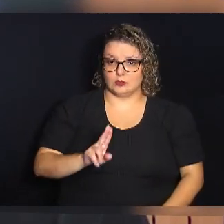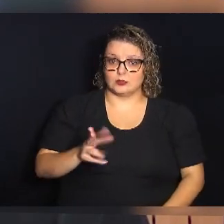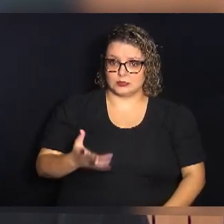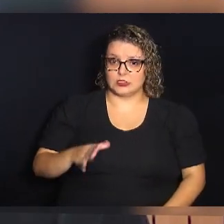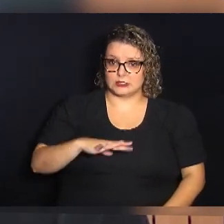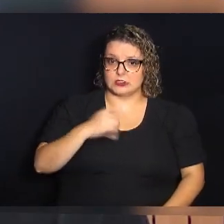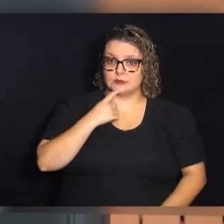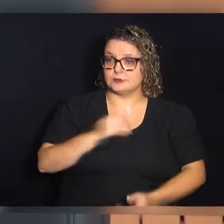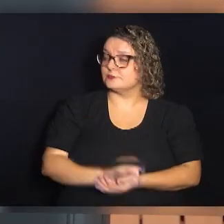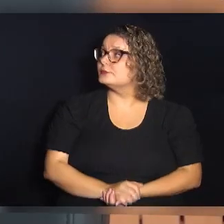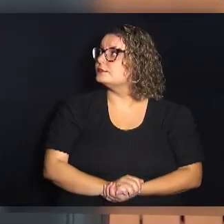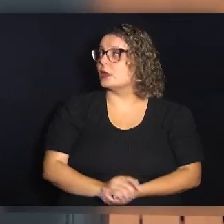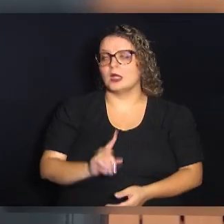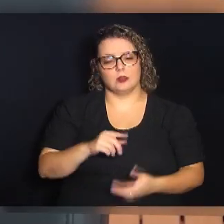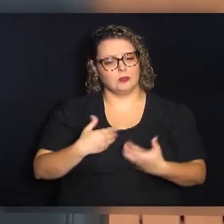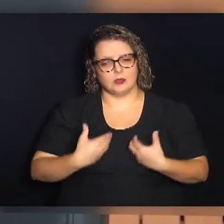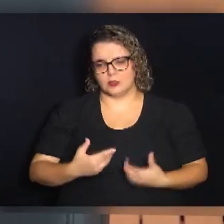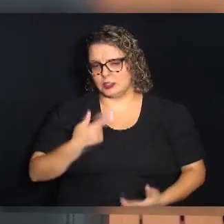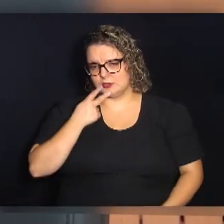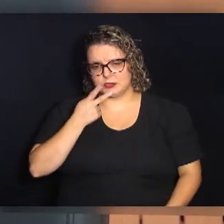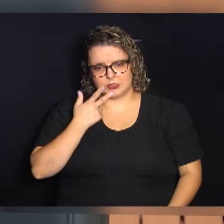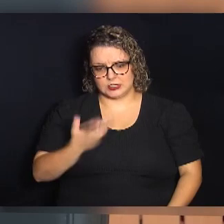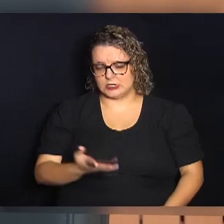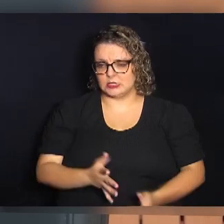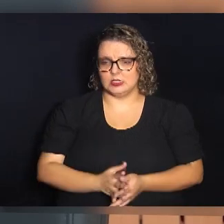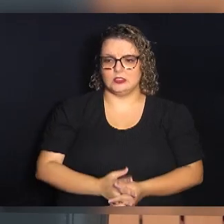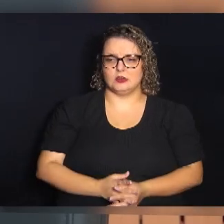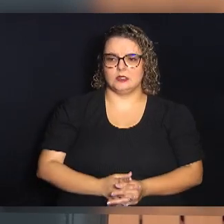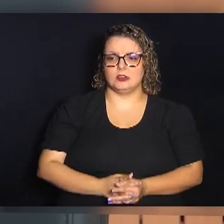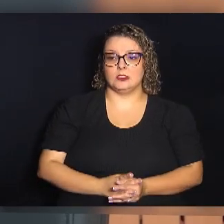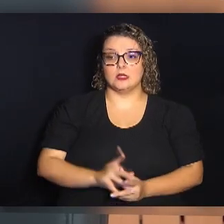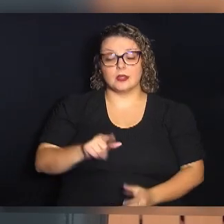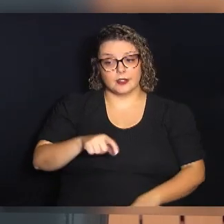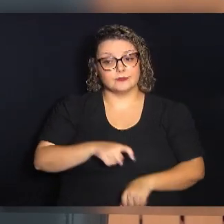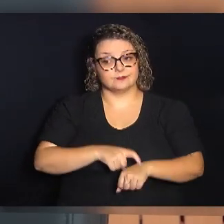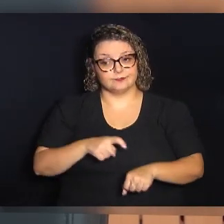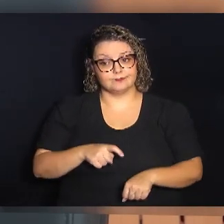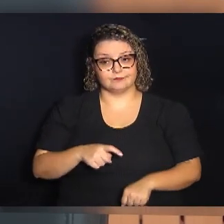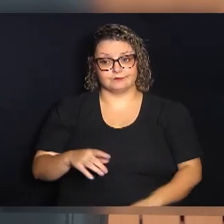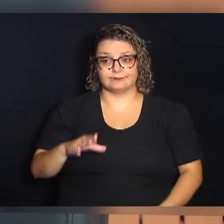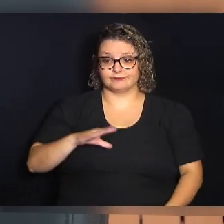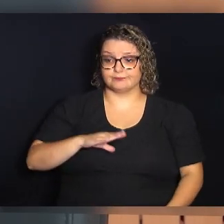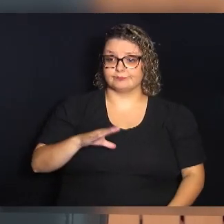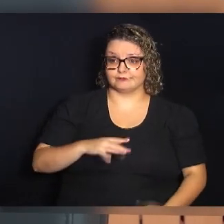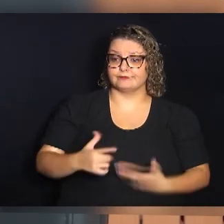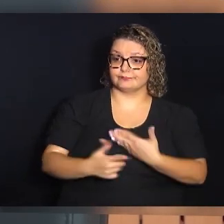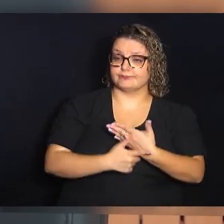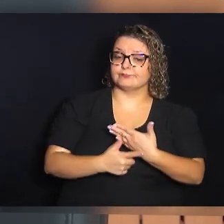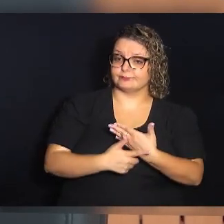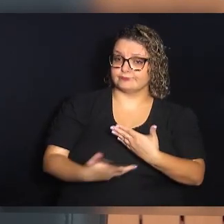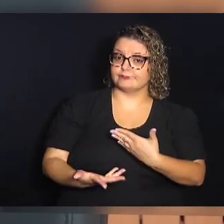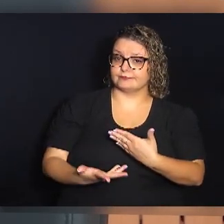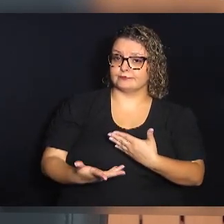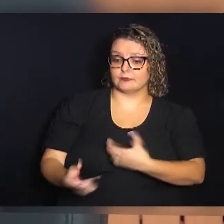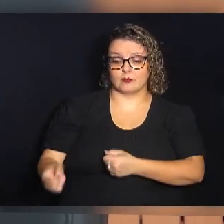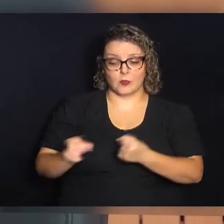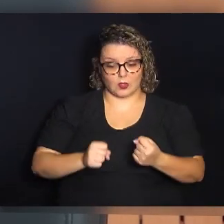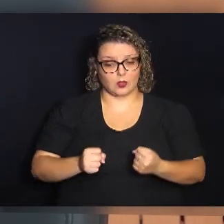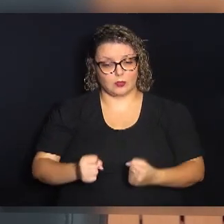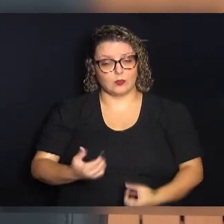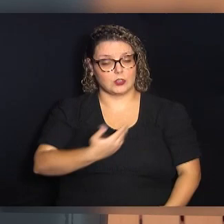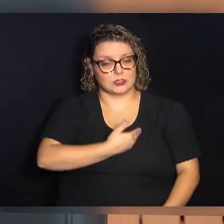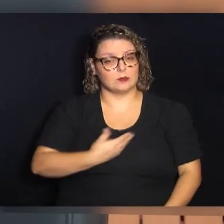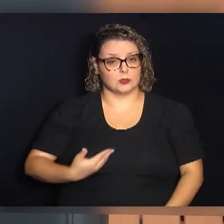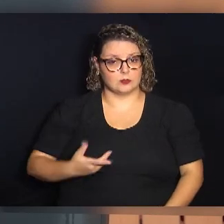implantada na cidade e eu não me canso de dizer que é uma uma situação em que o cidadão tem seu papel e o poder